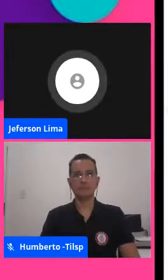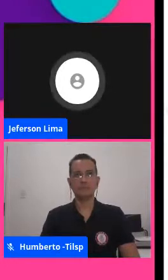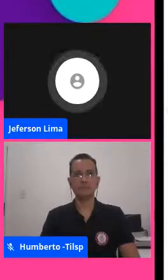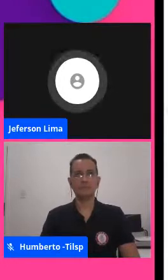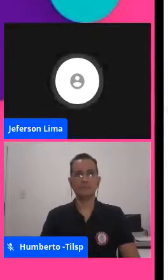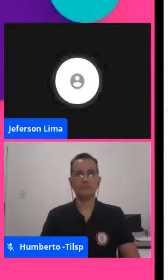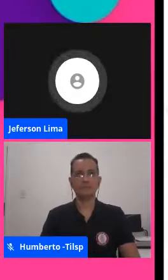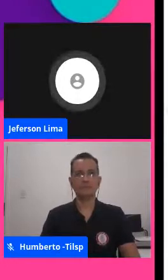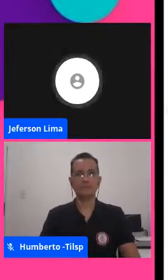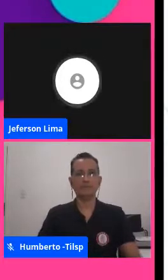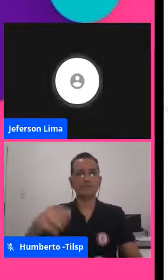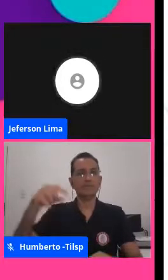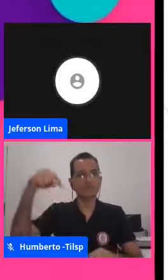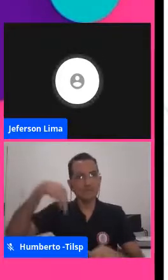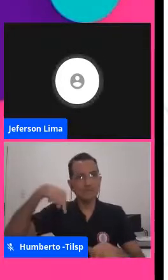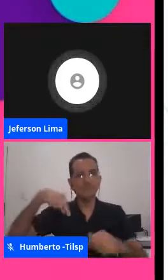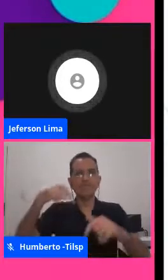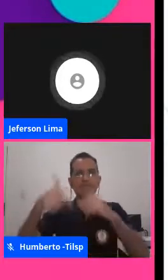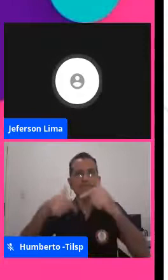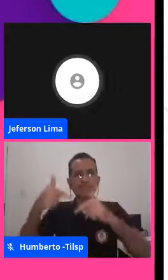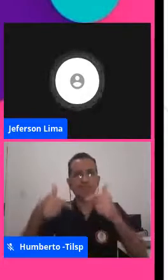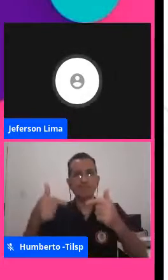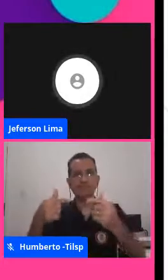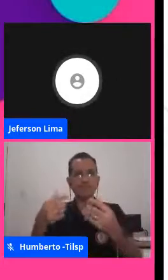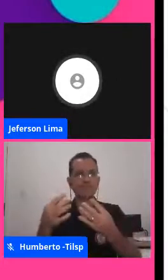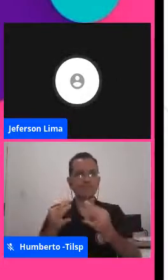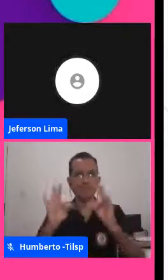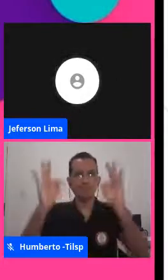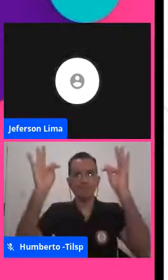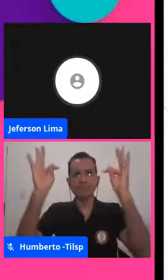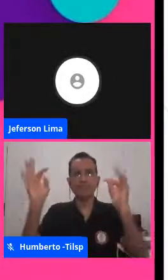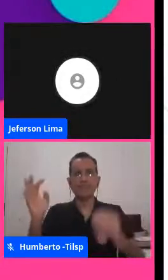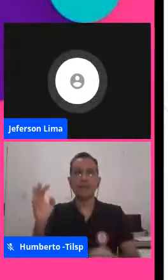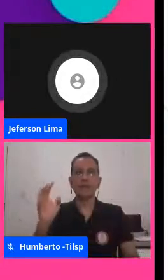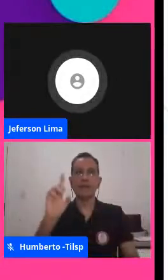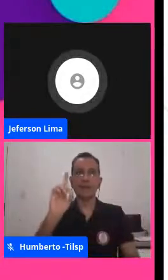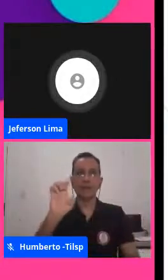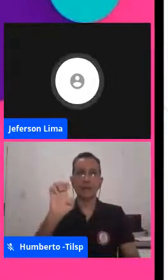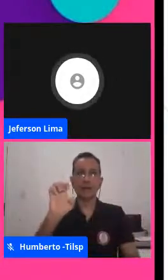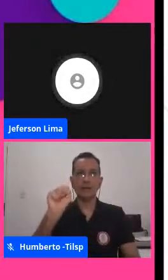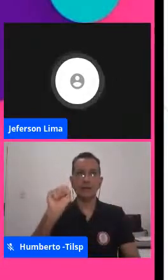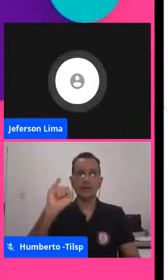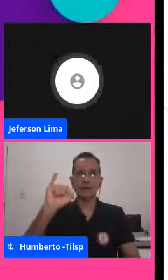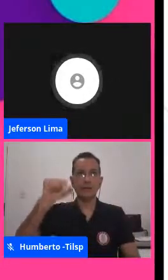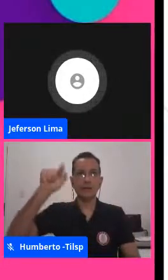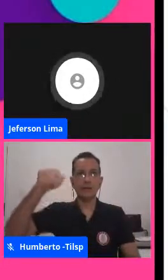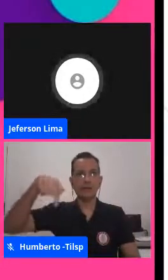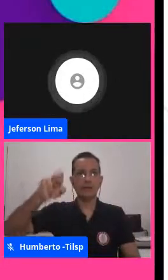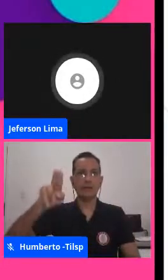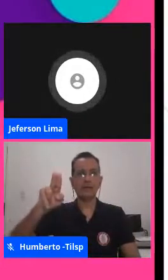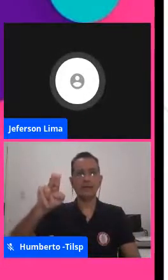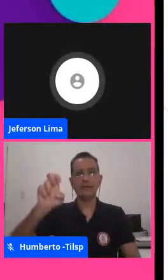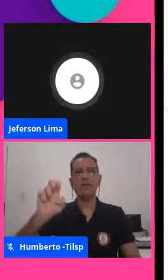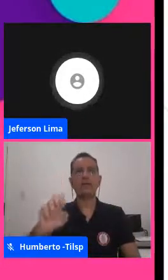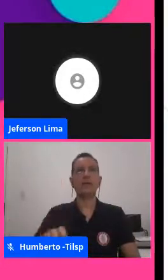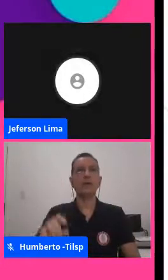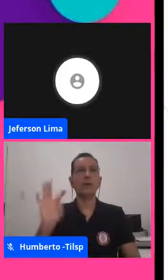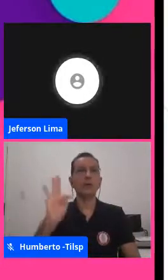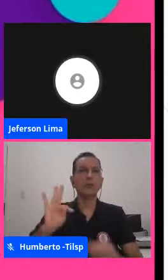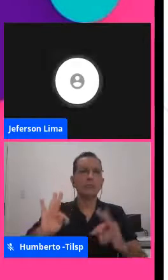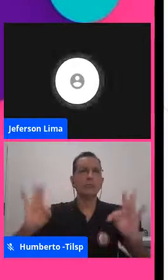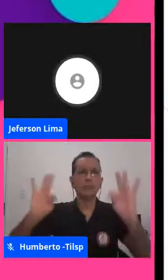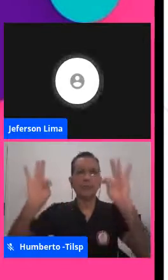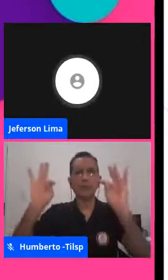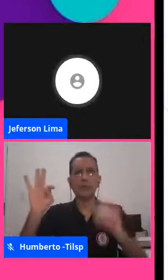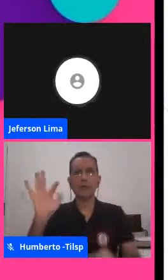E aqui a gente trabalha muito com tecnologias e métodos ágeis. Uma das tecnologias que a gente mais utiliza é o Firebase. Para